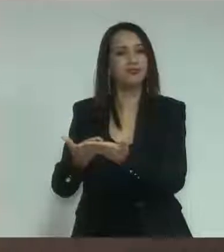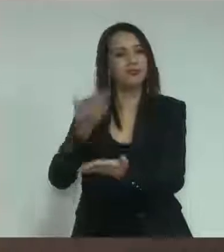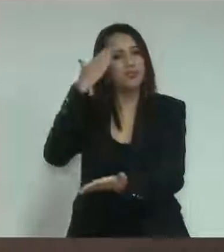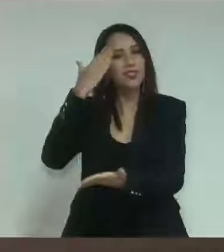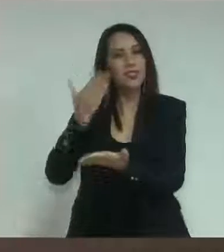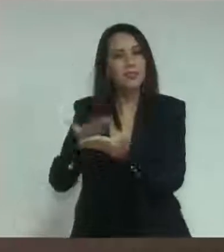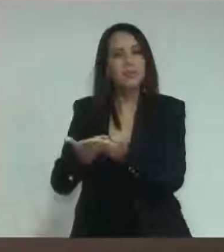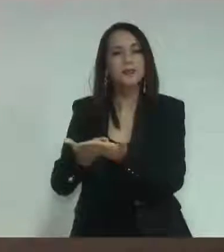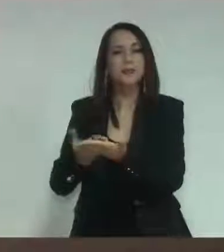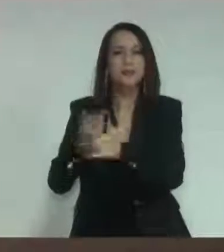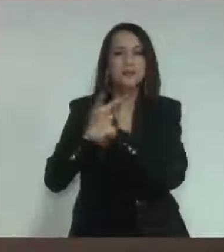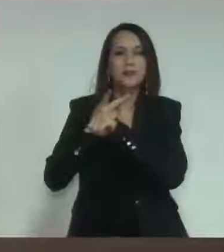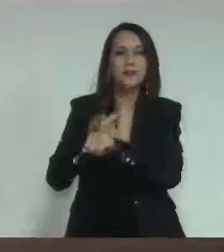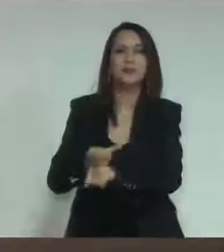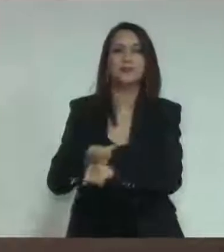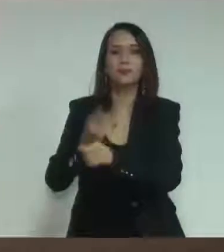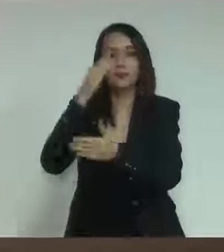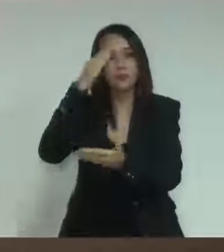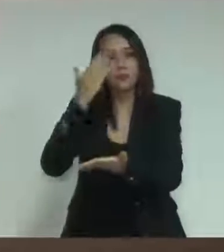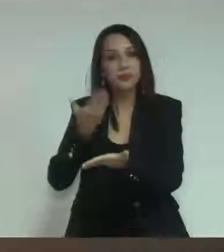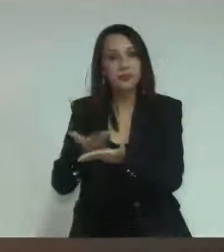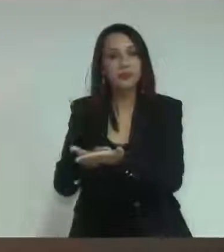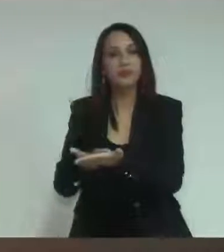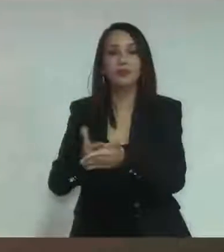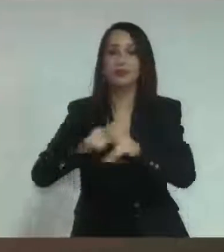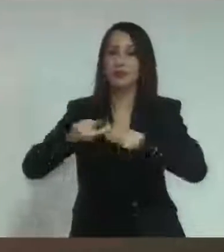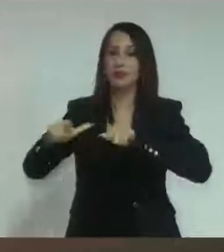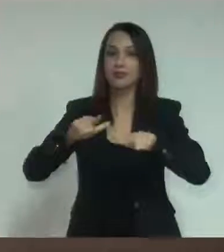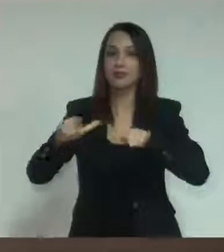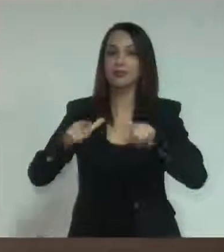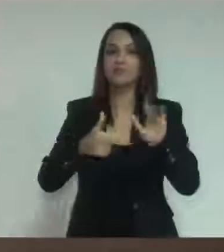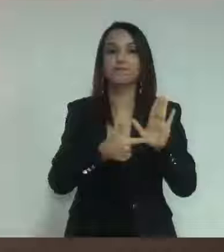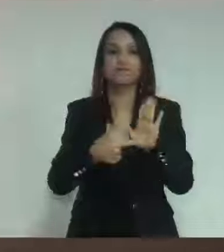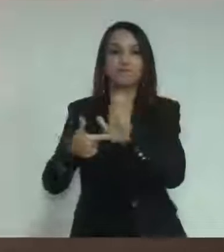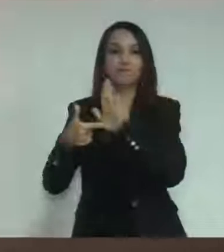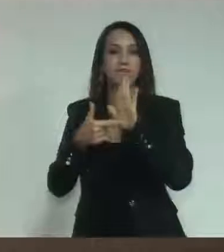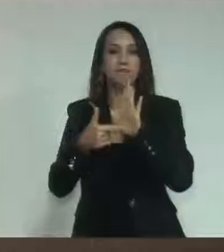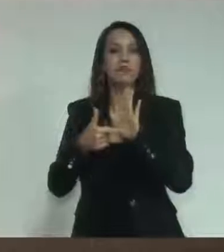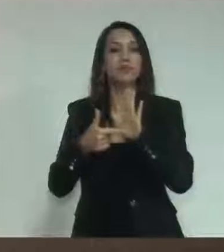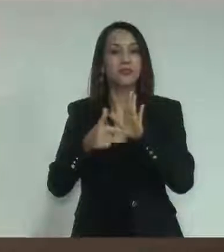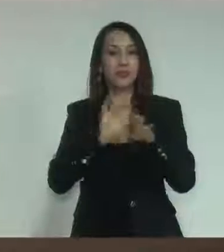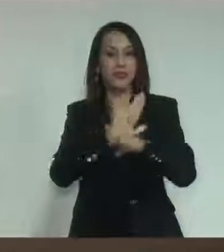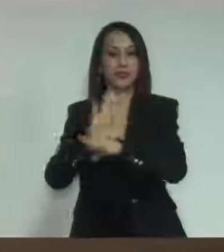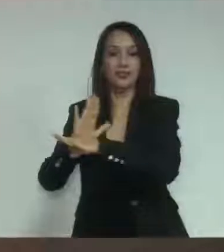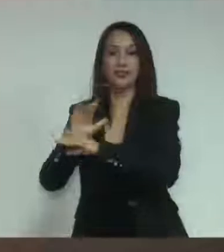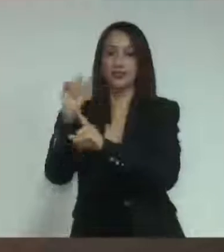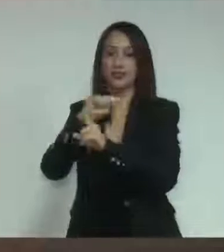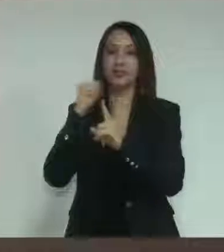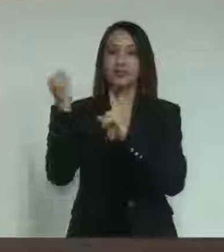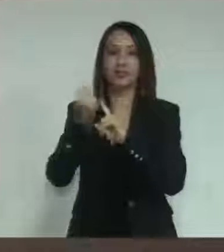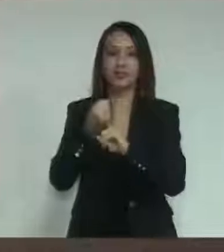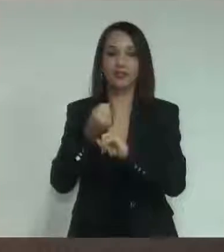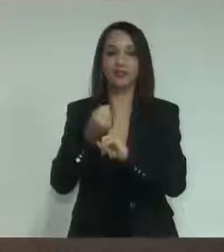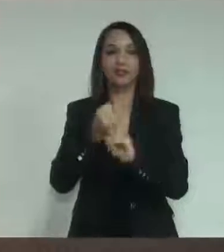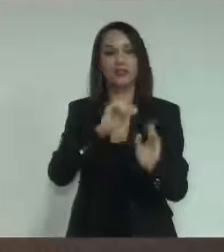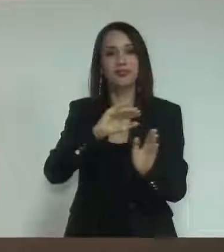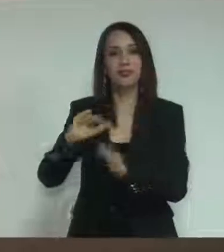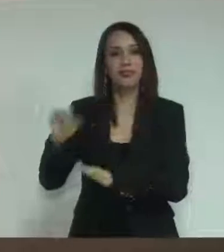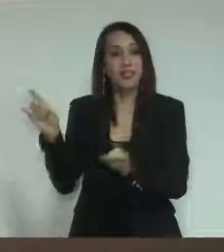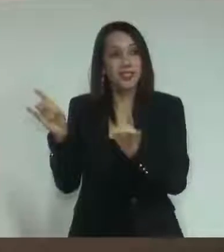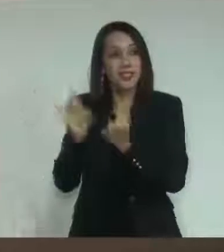busca da verdade, em busca do trabalho, não é, a gente vai trazer benefício para a sociedade. E aí, para terminar a